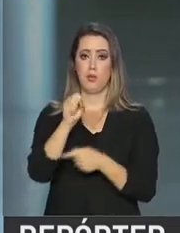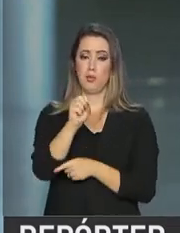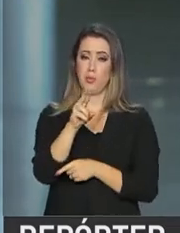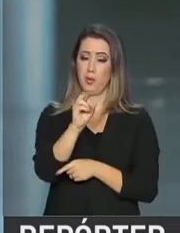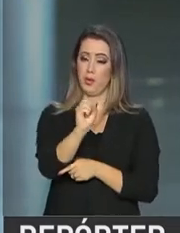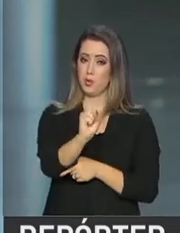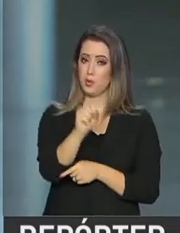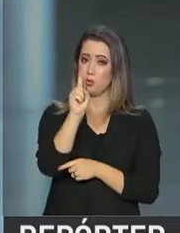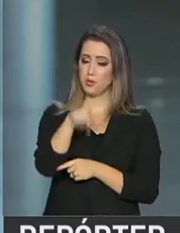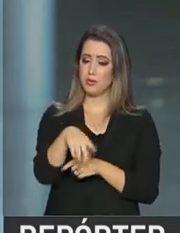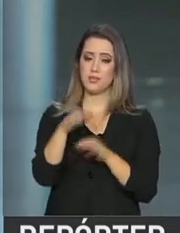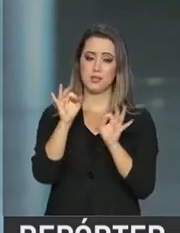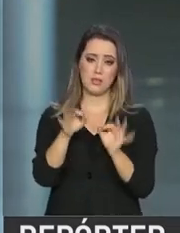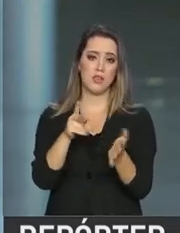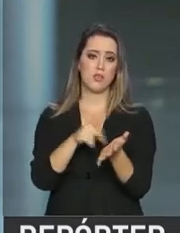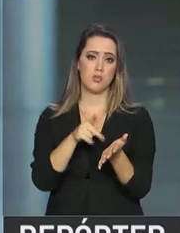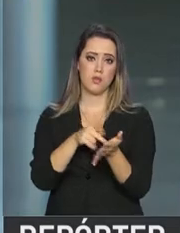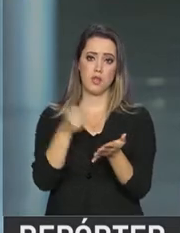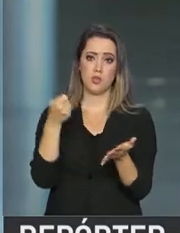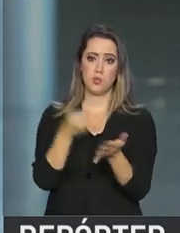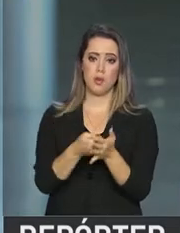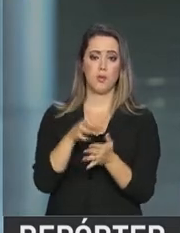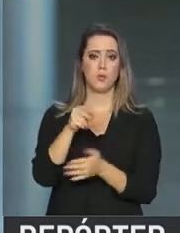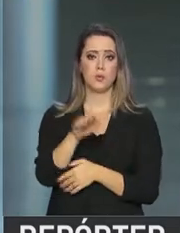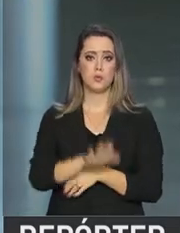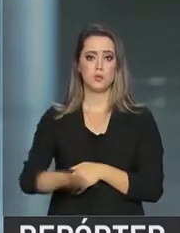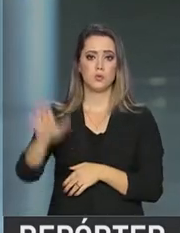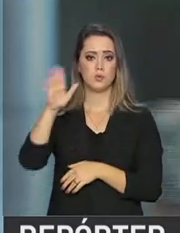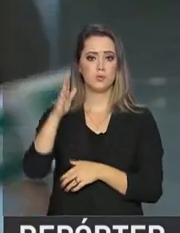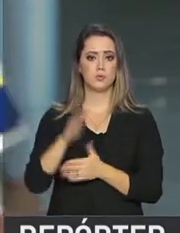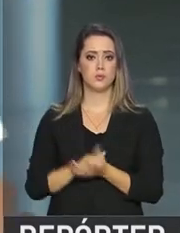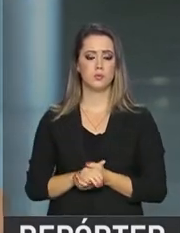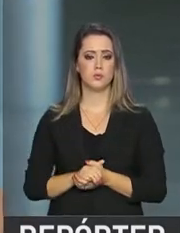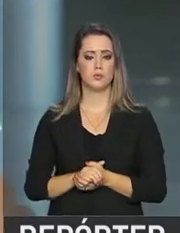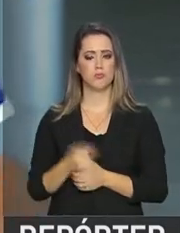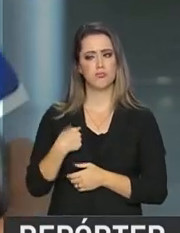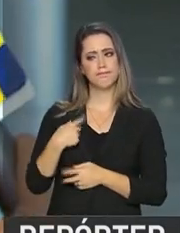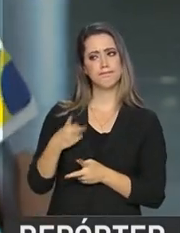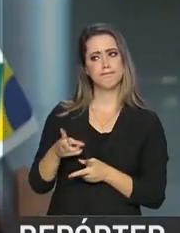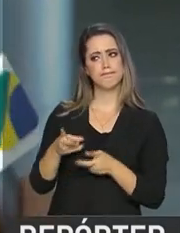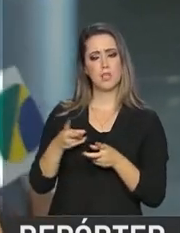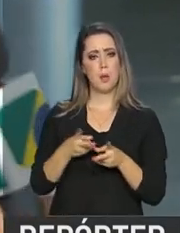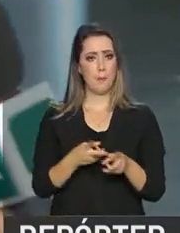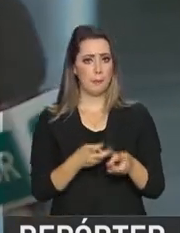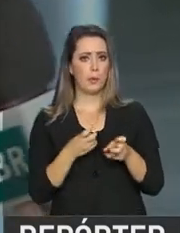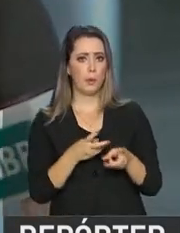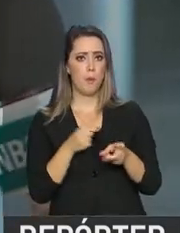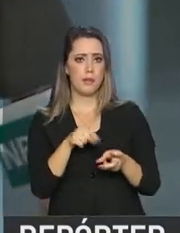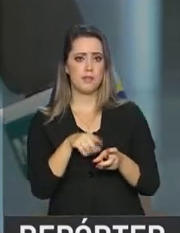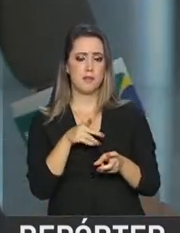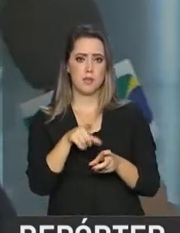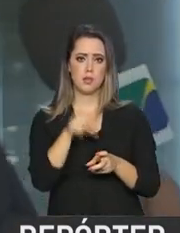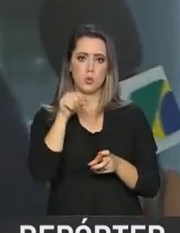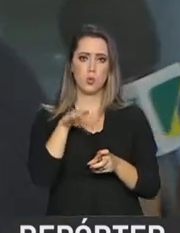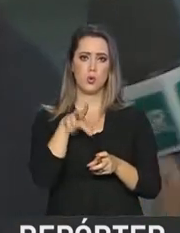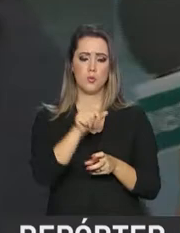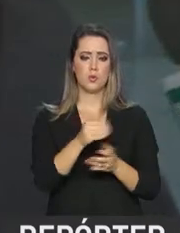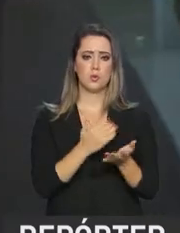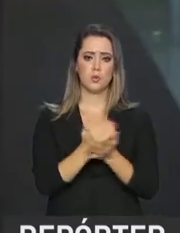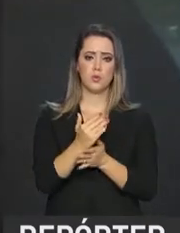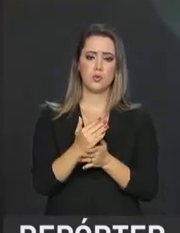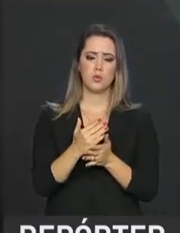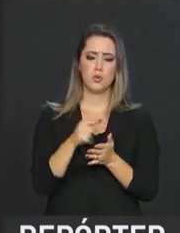saúde ele é de fato custeado por toda a sociedade brasileira pelo que eu vi a decisão tem repercussão geral só que vale para contratos